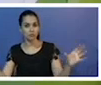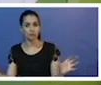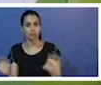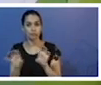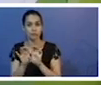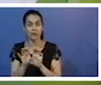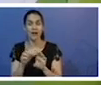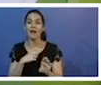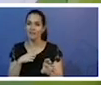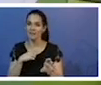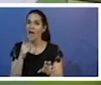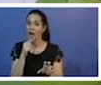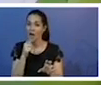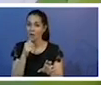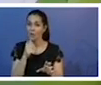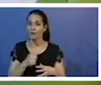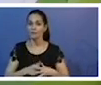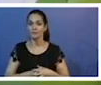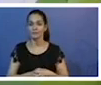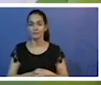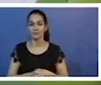da água, certo?